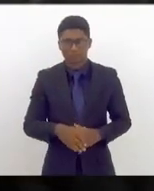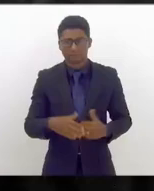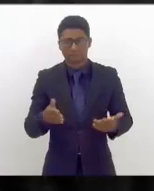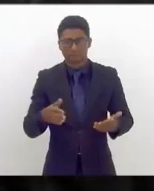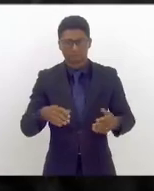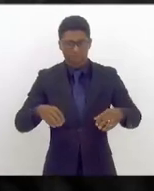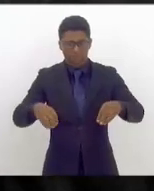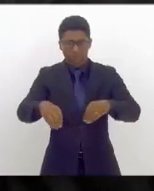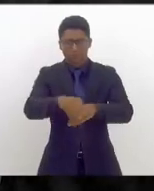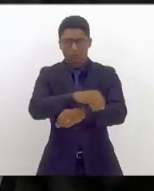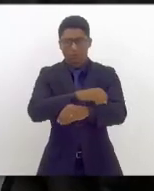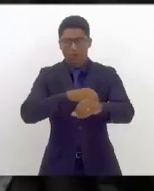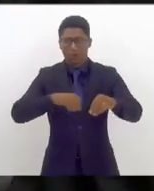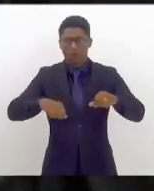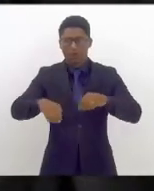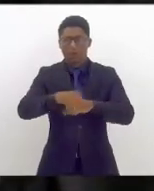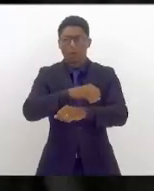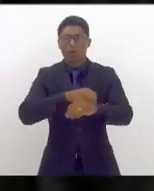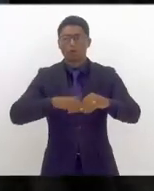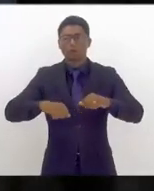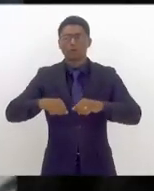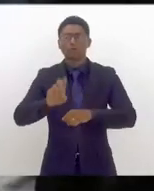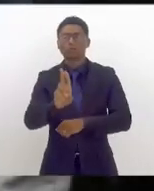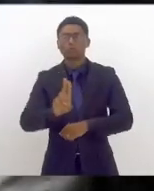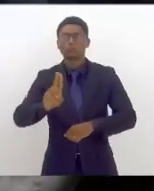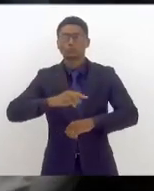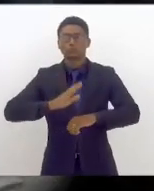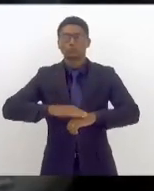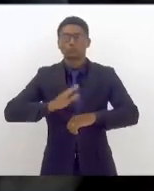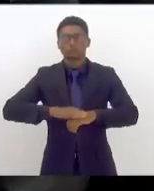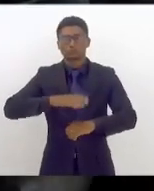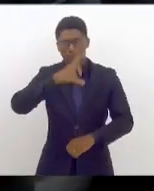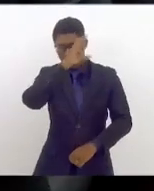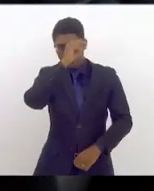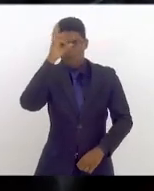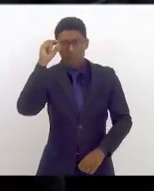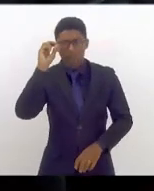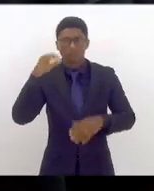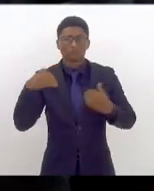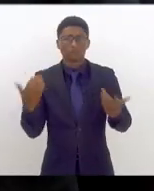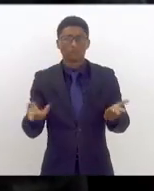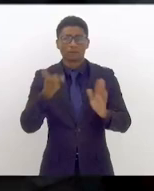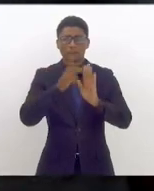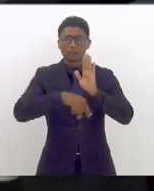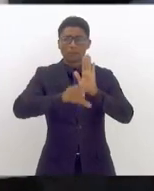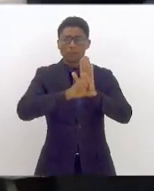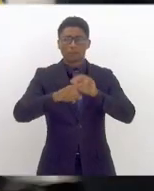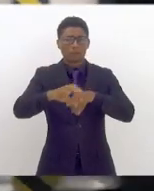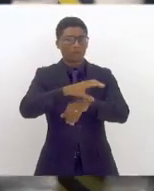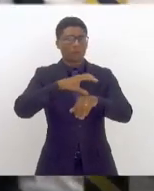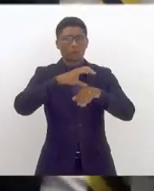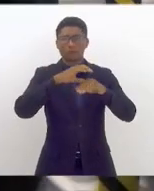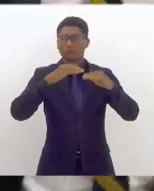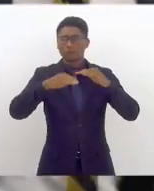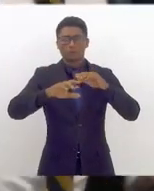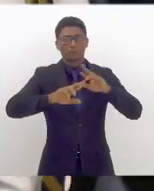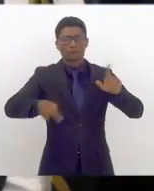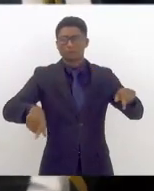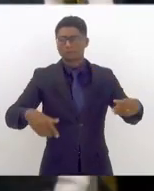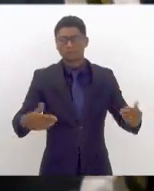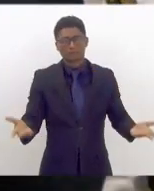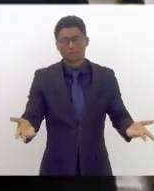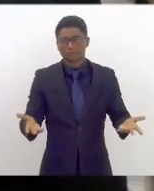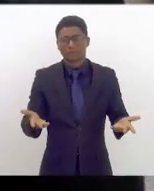uso do solo urbano é da prefeitura Portanto o projeto é completamente inconstitucional então Eu voto com Deputado Luiz